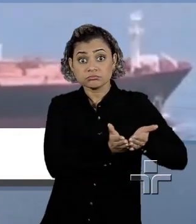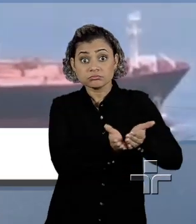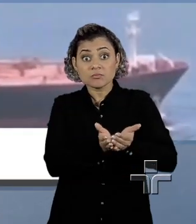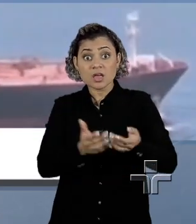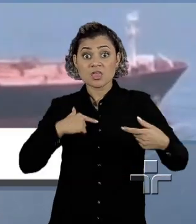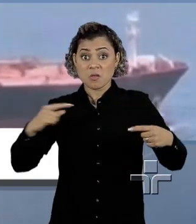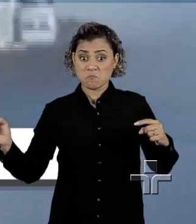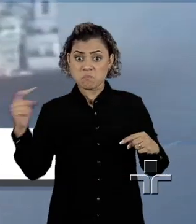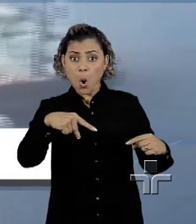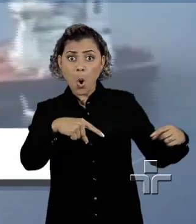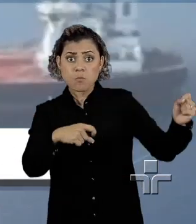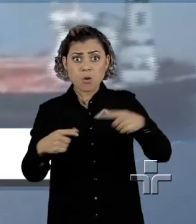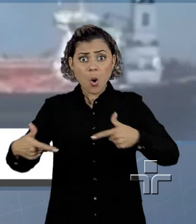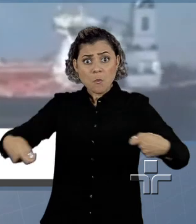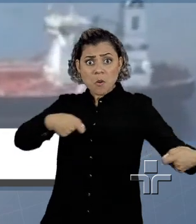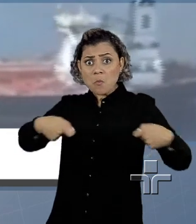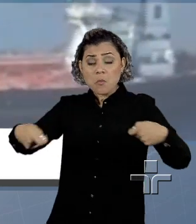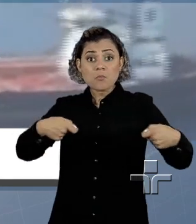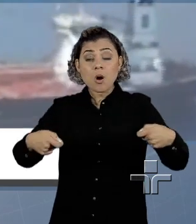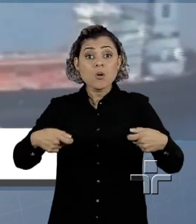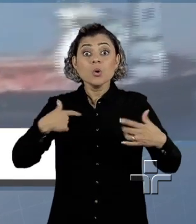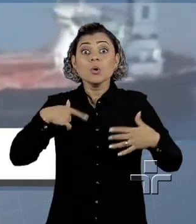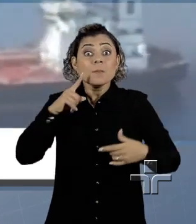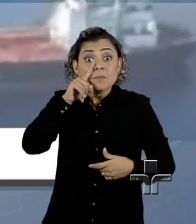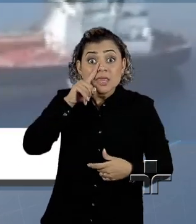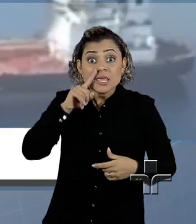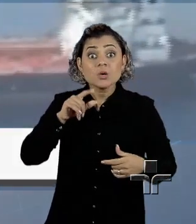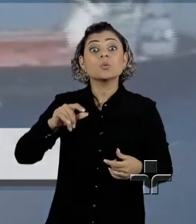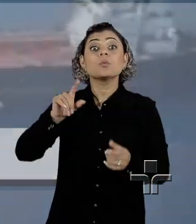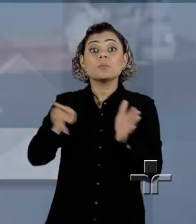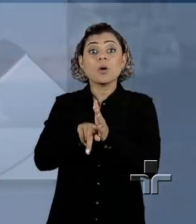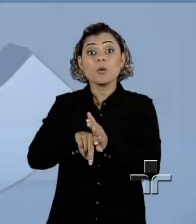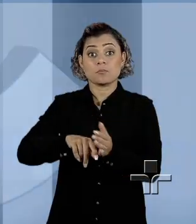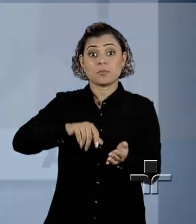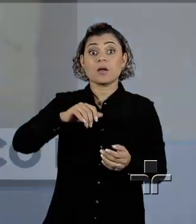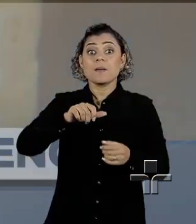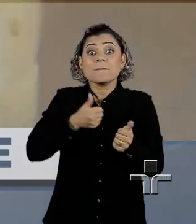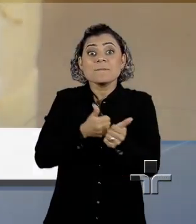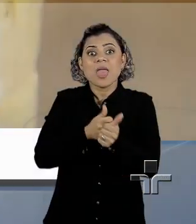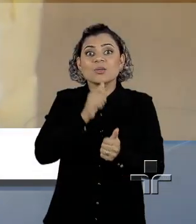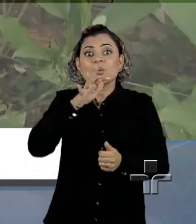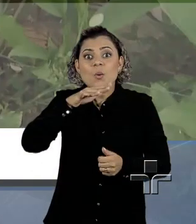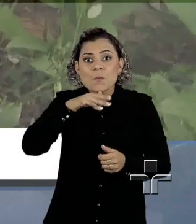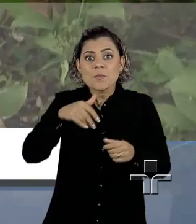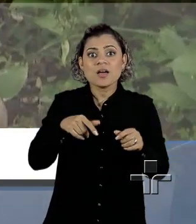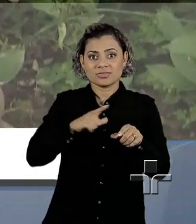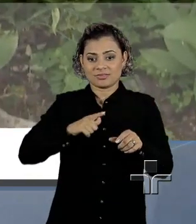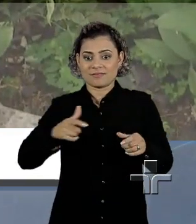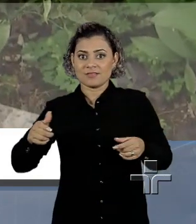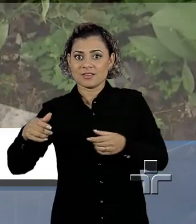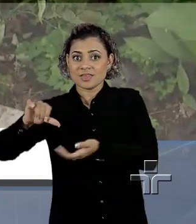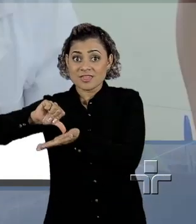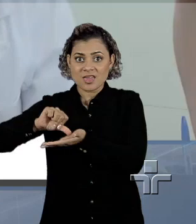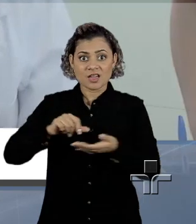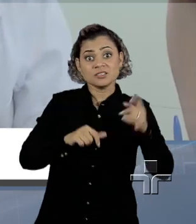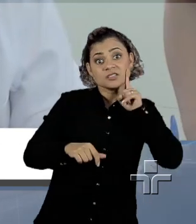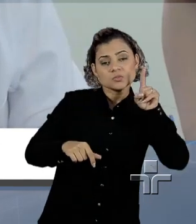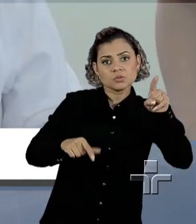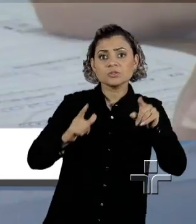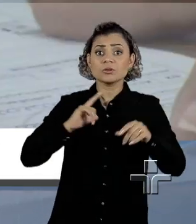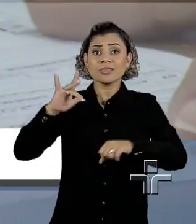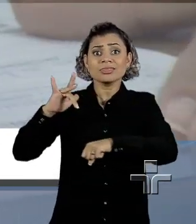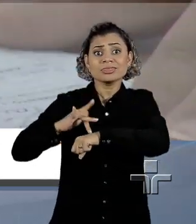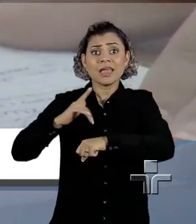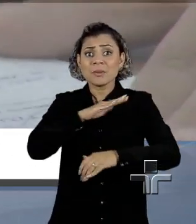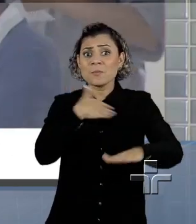bombardeados no Golfo de Omã e provocam aumento na tensão entre Estados Unidos e Irã. Dengue já causou quase 300 mortes este ano no